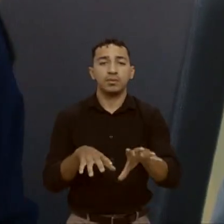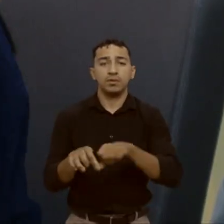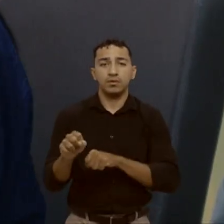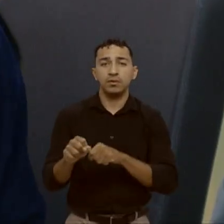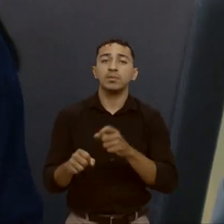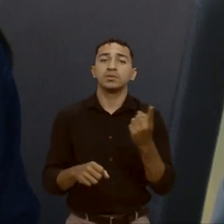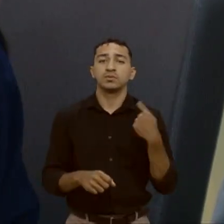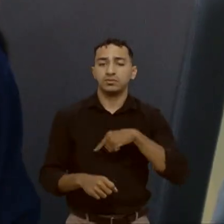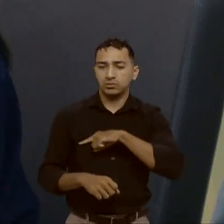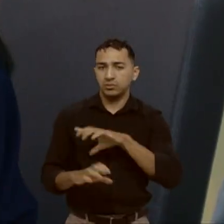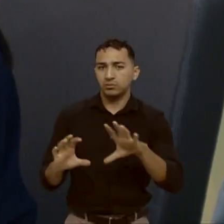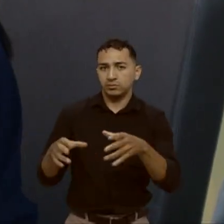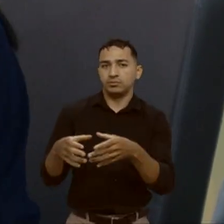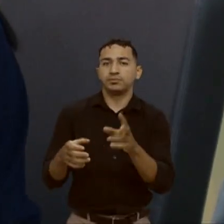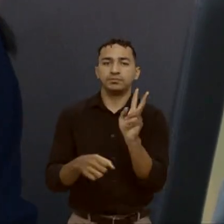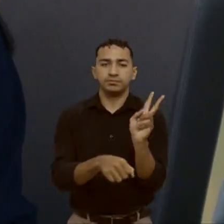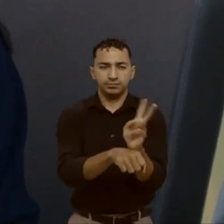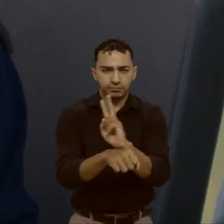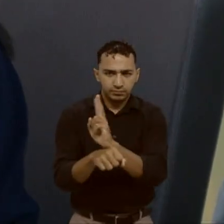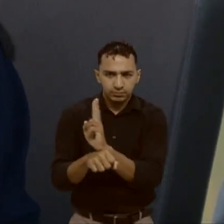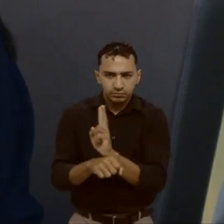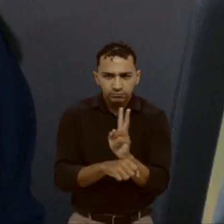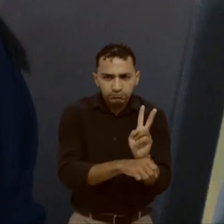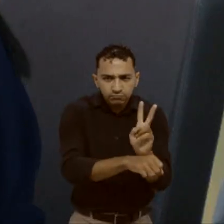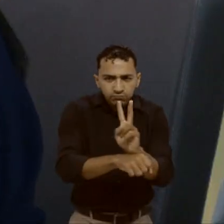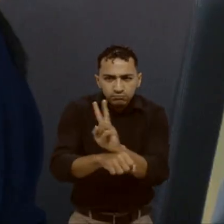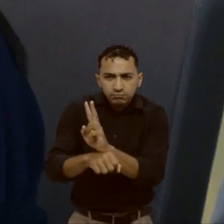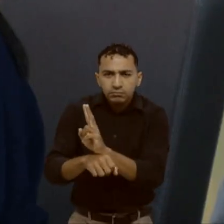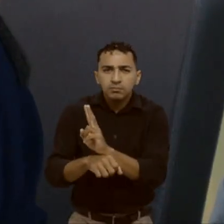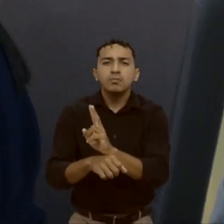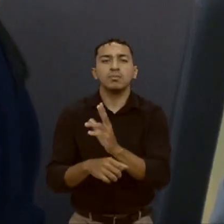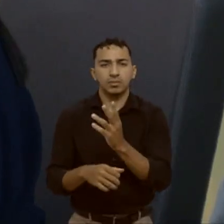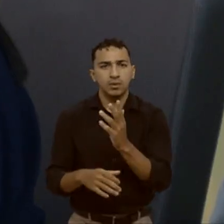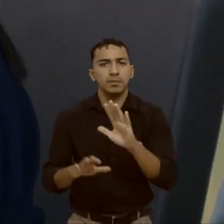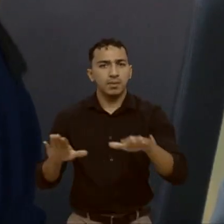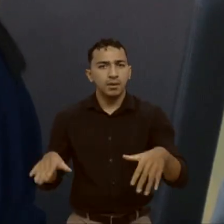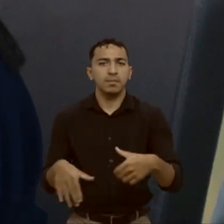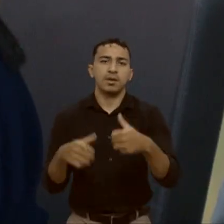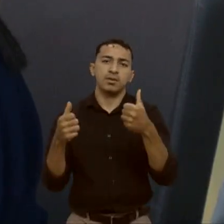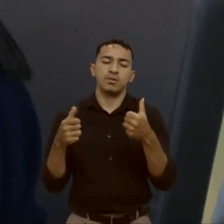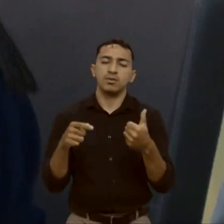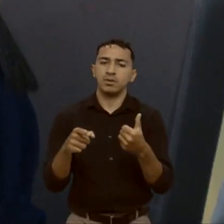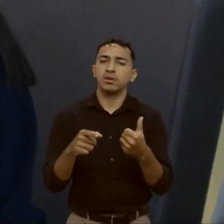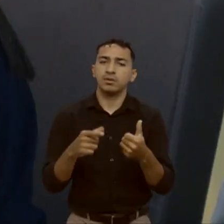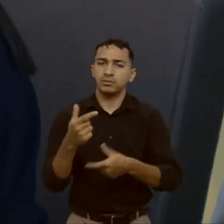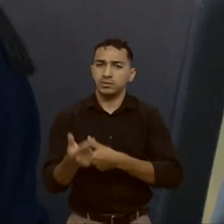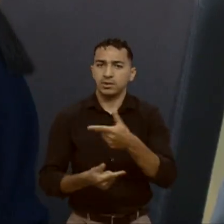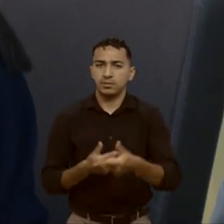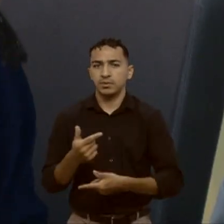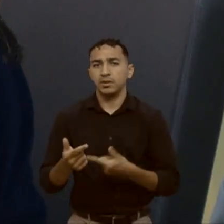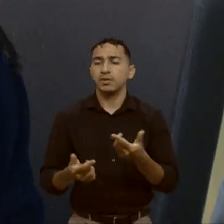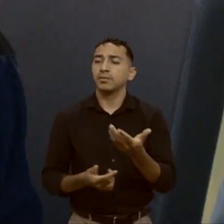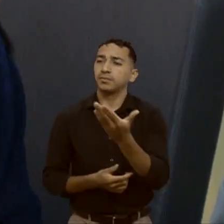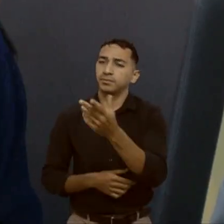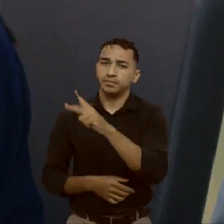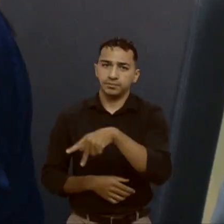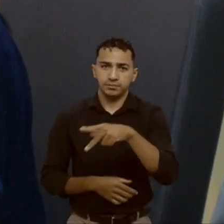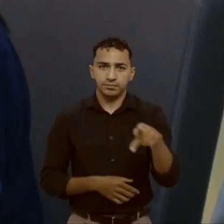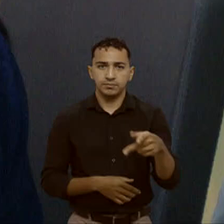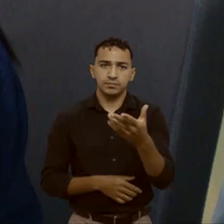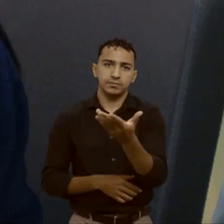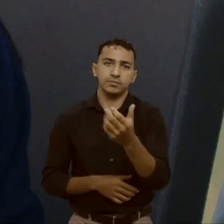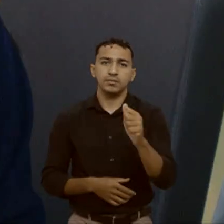para melhorar ainda mais esse olhar consumerista. A professora doutora Amélia Rocha esteve à frente,